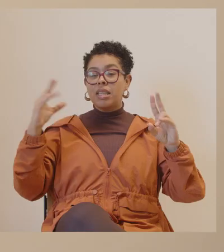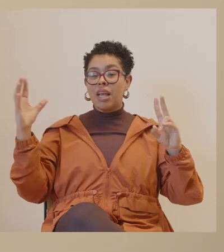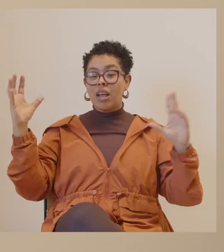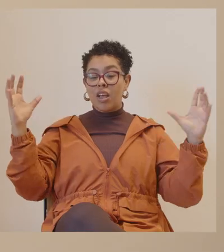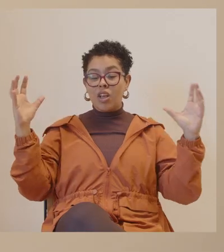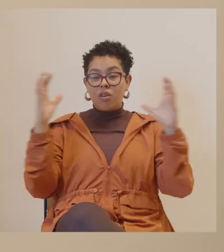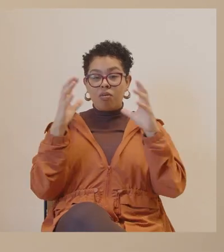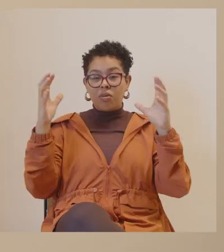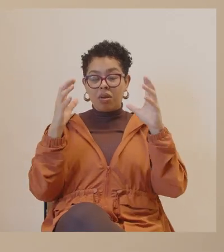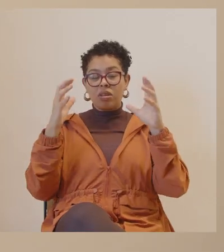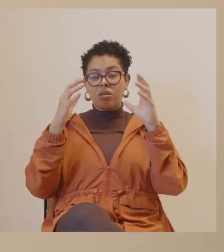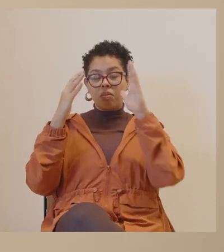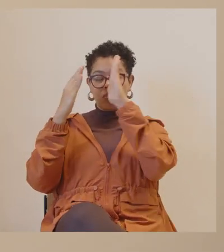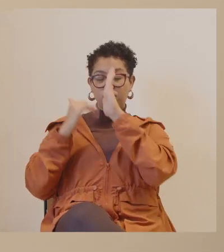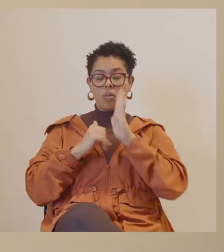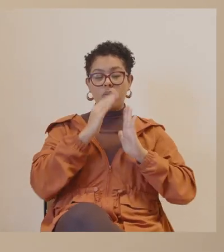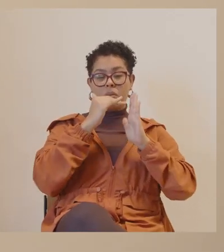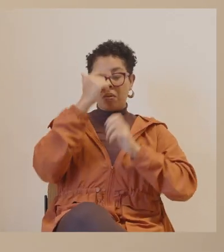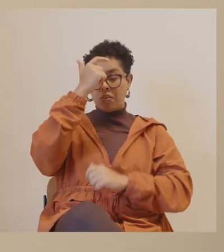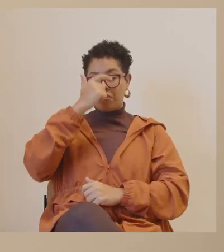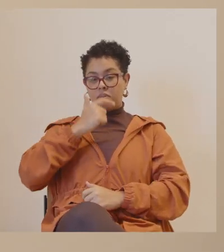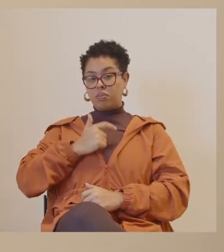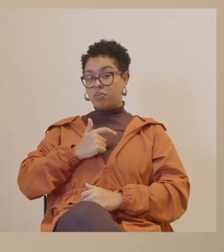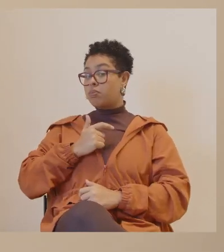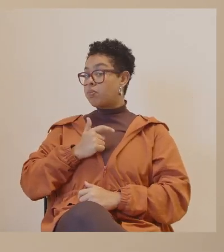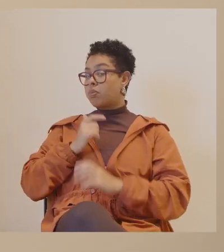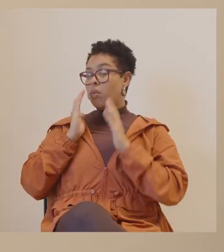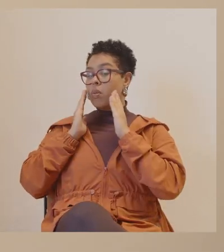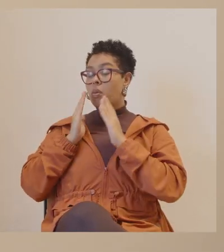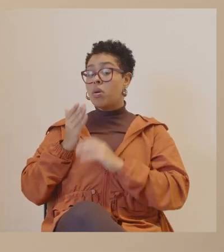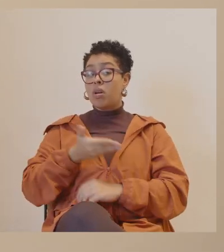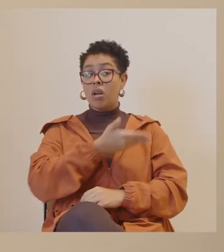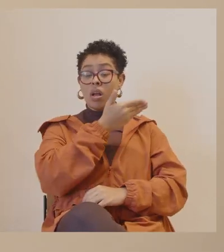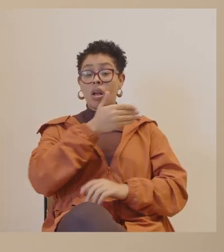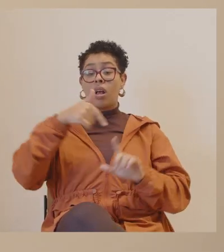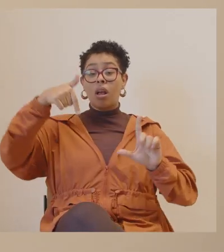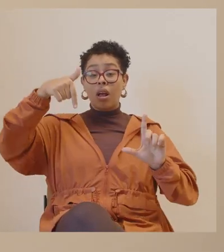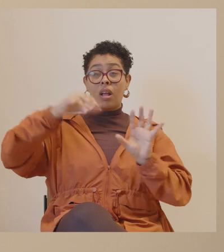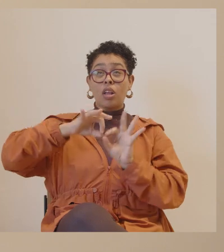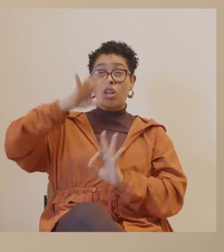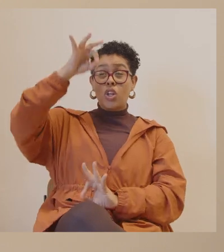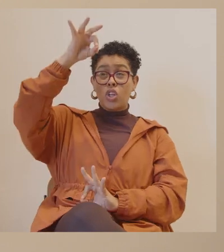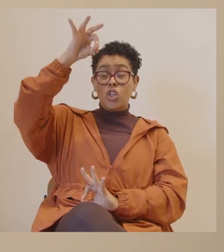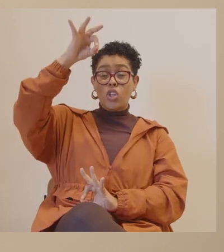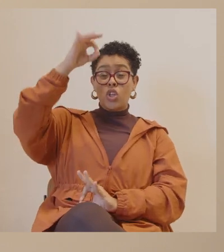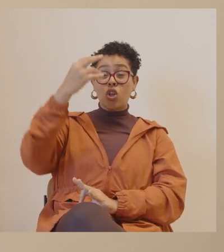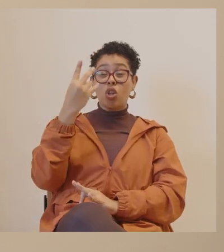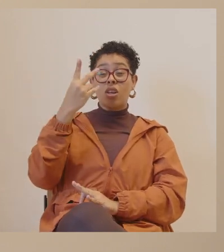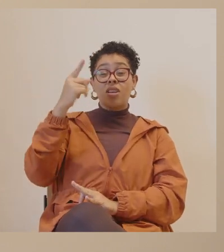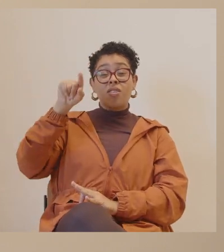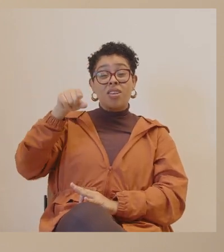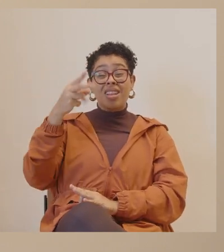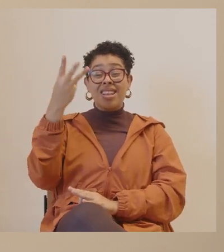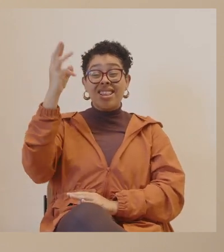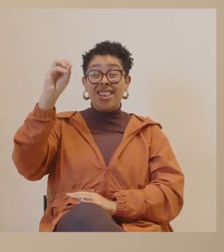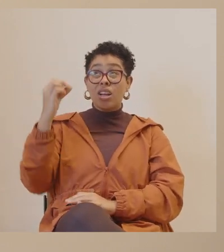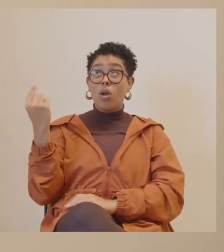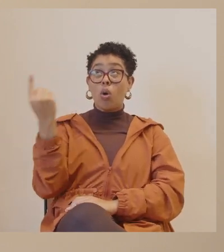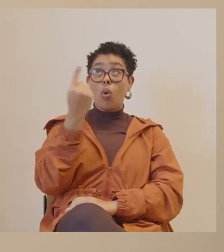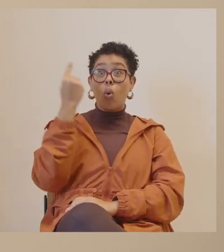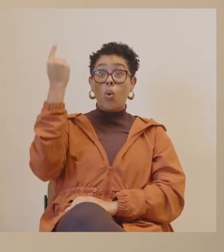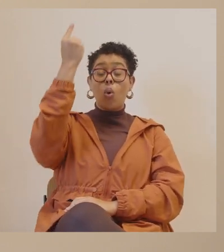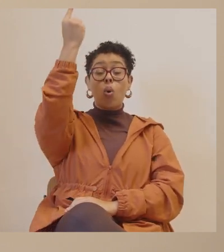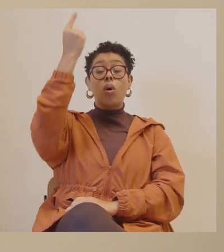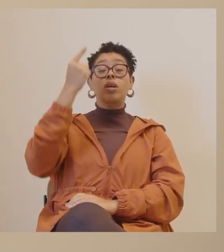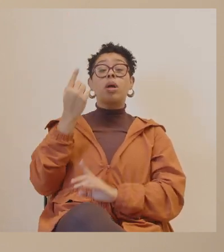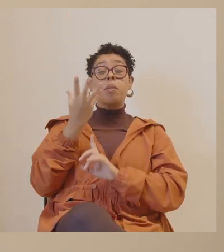Essa figura, esse quadro, como vocês veem lá, ele tem 2,30 m de altura. Então, é uma nova tentativa dele de